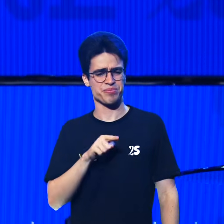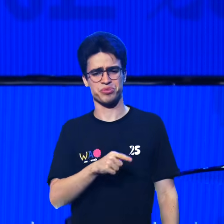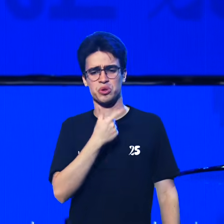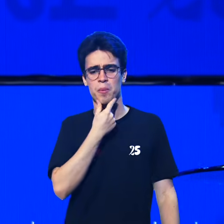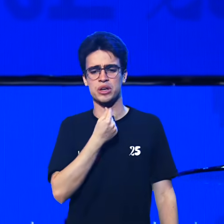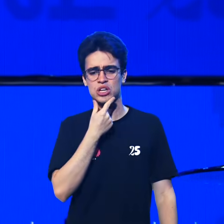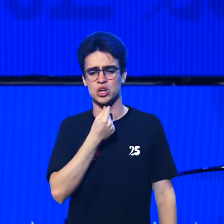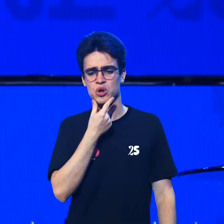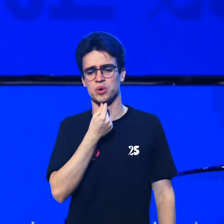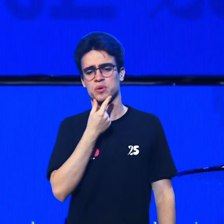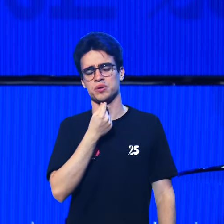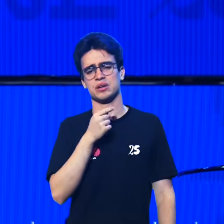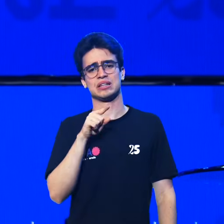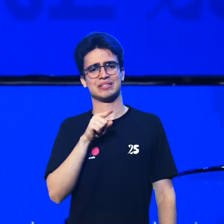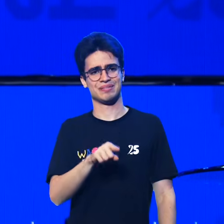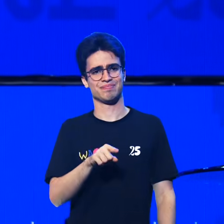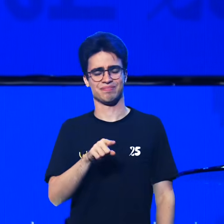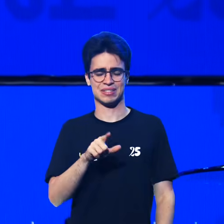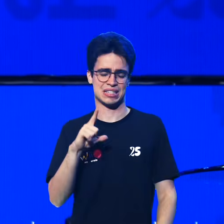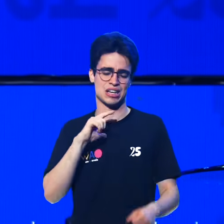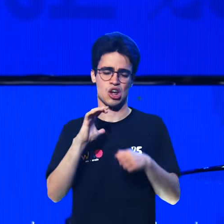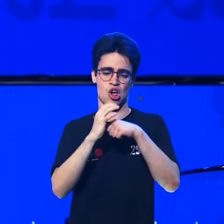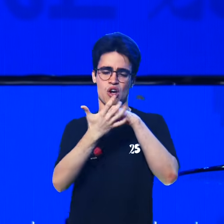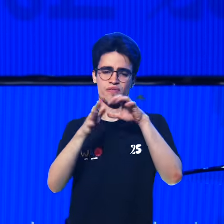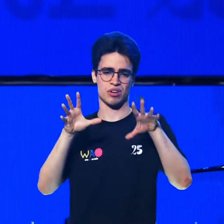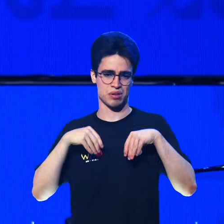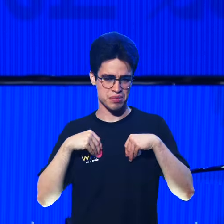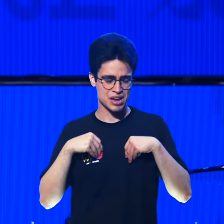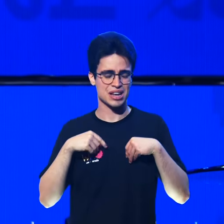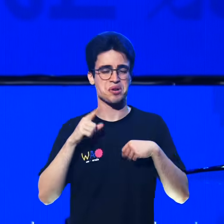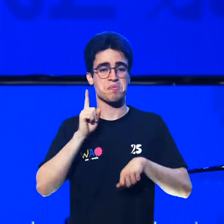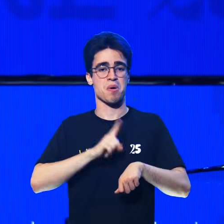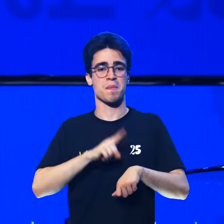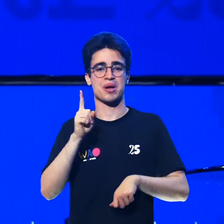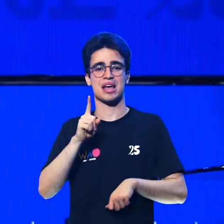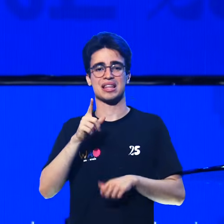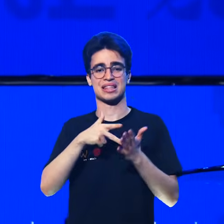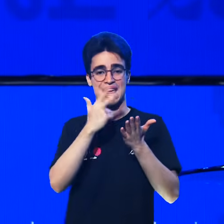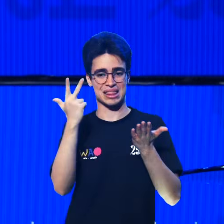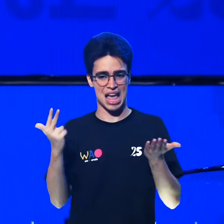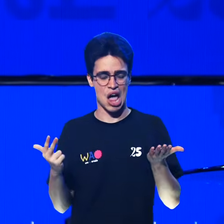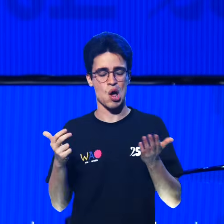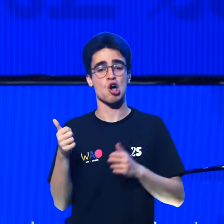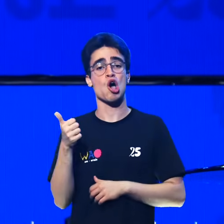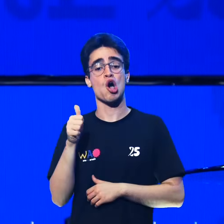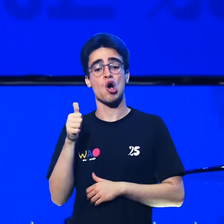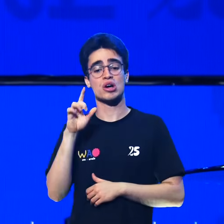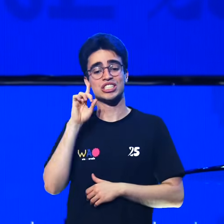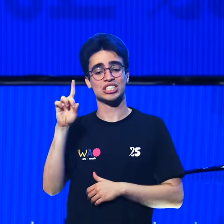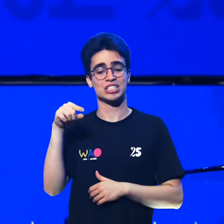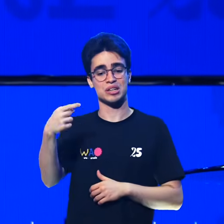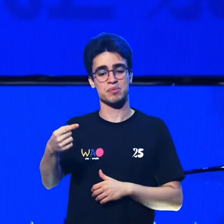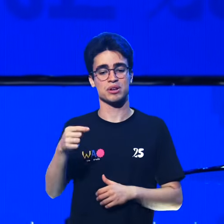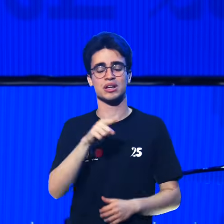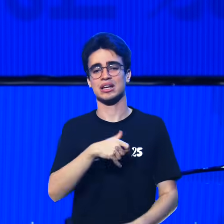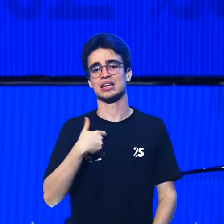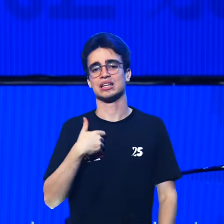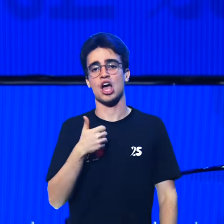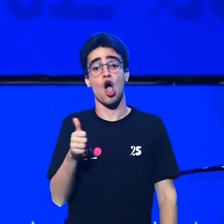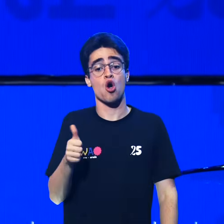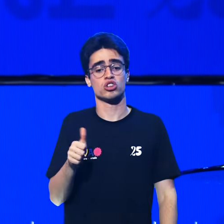acabou contraindo Covid no Natal. 11 dias depois, menino de 11 anos,